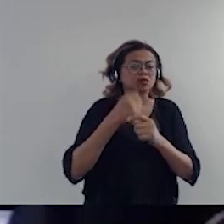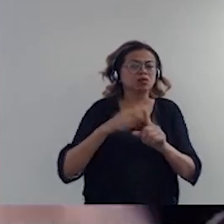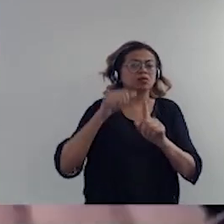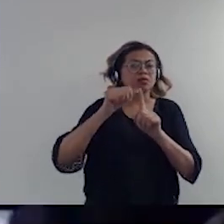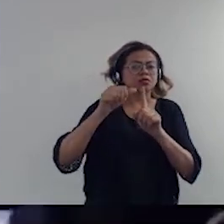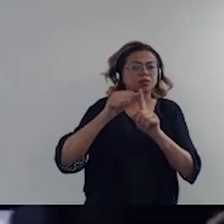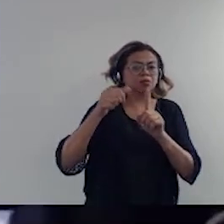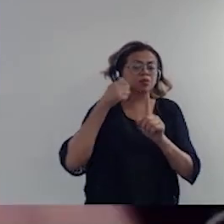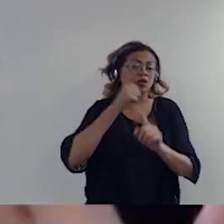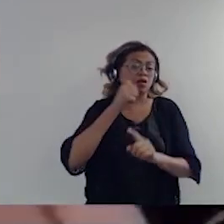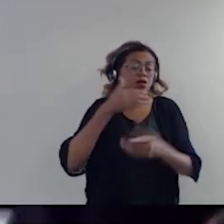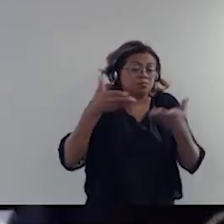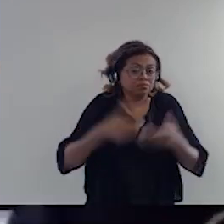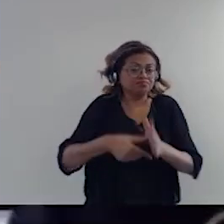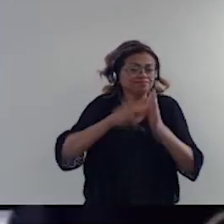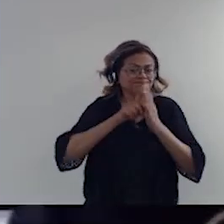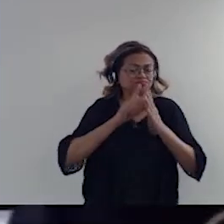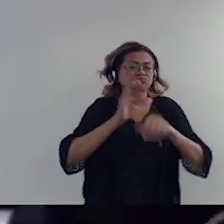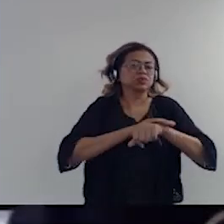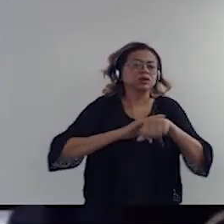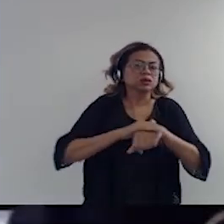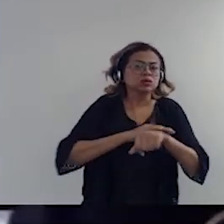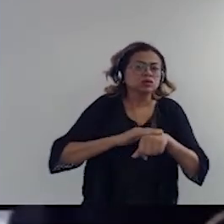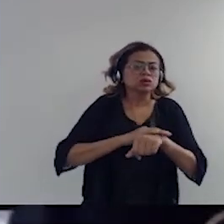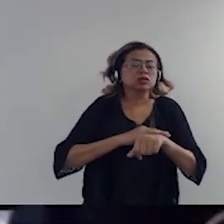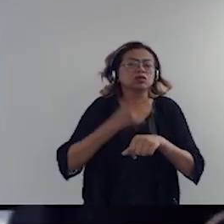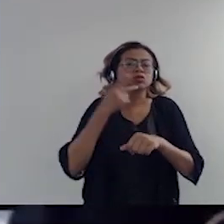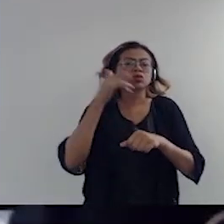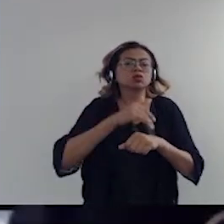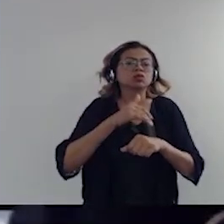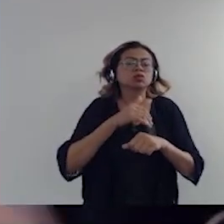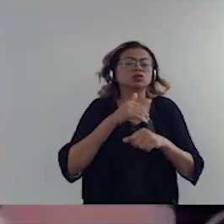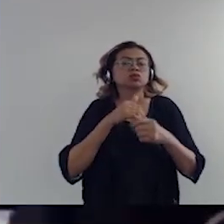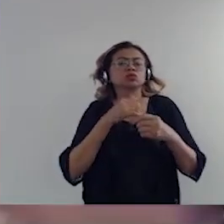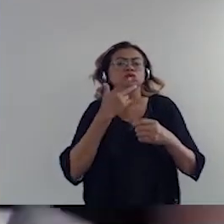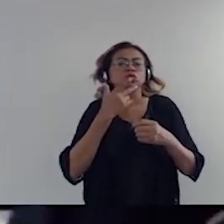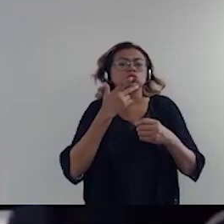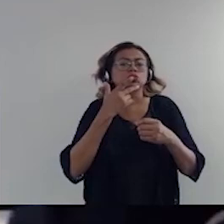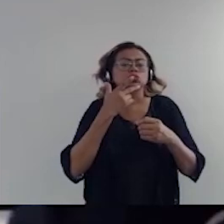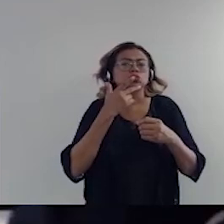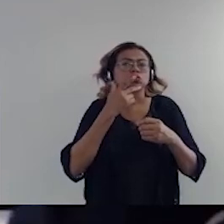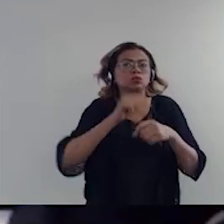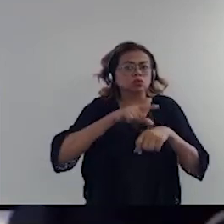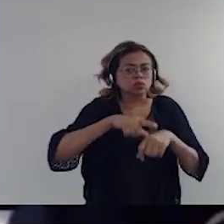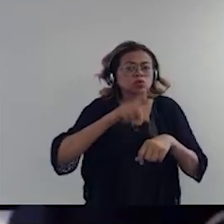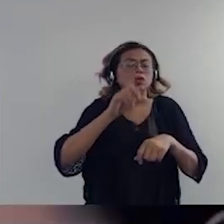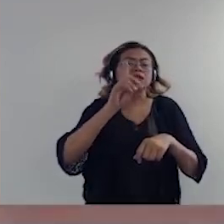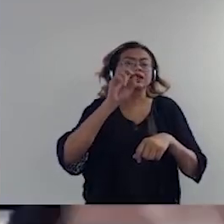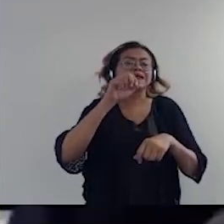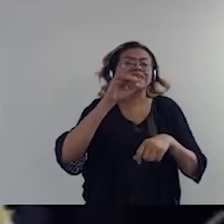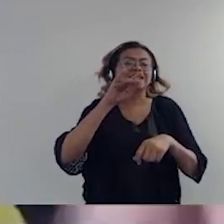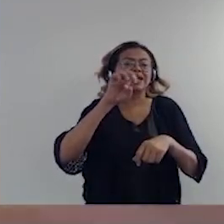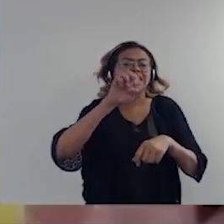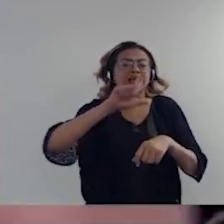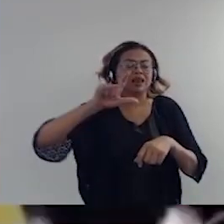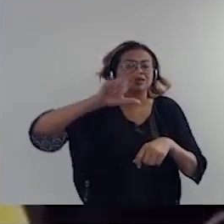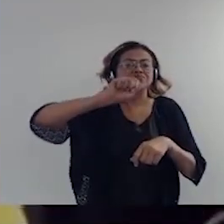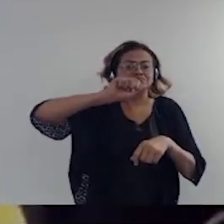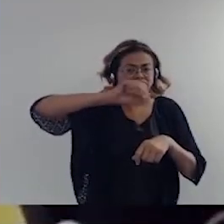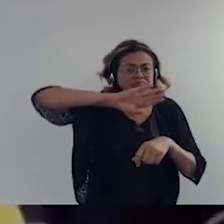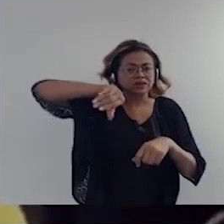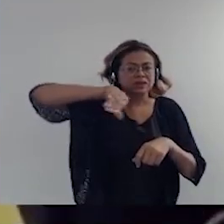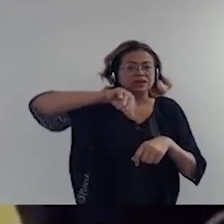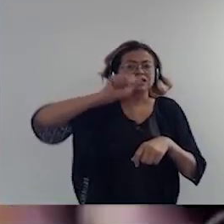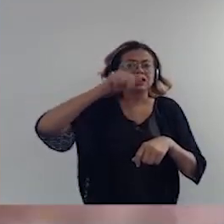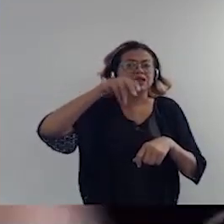como conversava tanto com a doutora Daniele como com a doutora Andréa, é uma pauta que nos é muito cara, né? Mais especificamente para